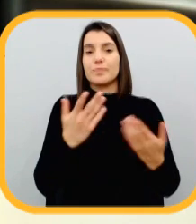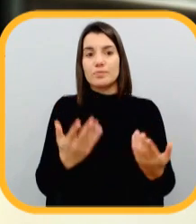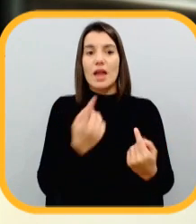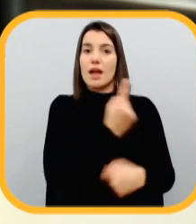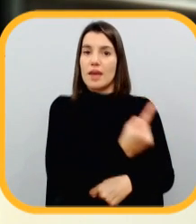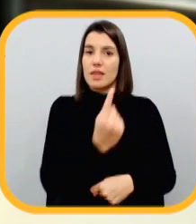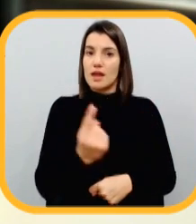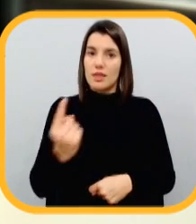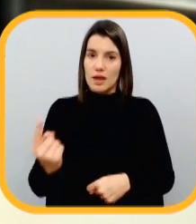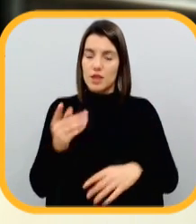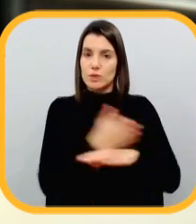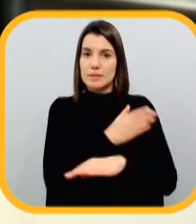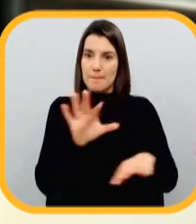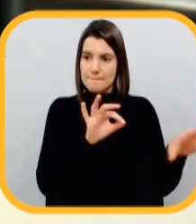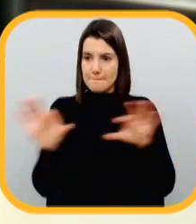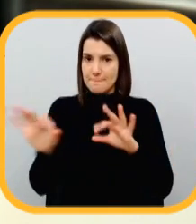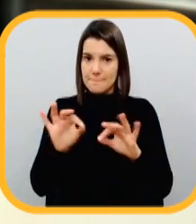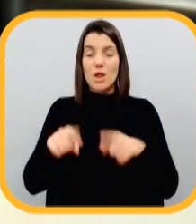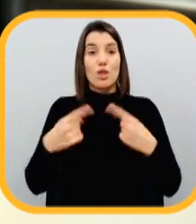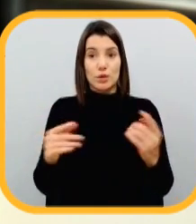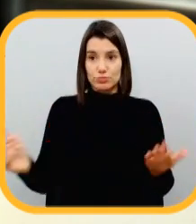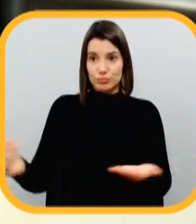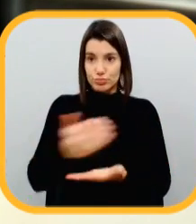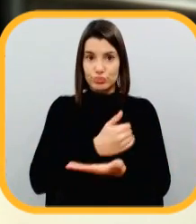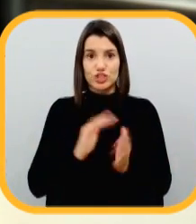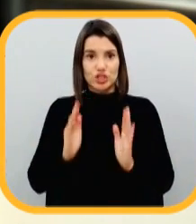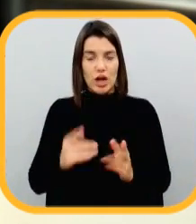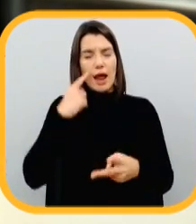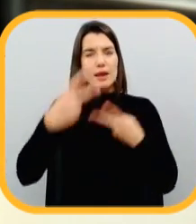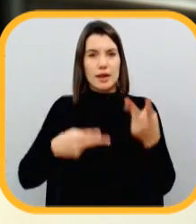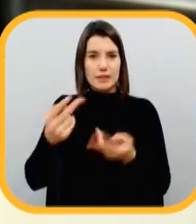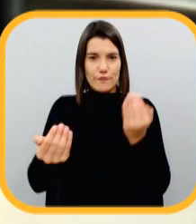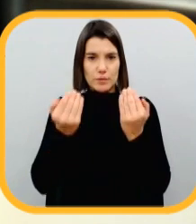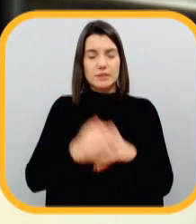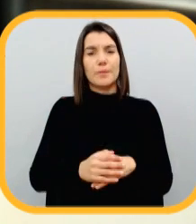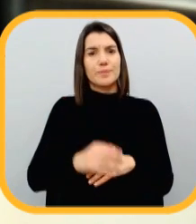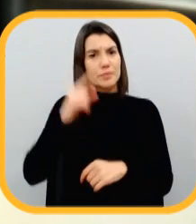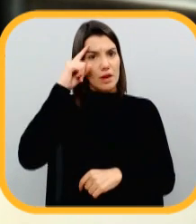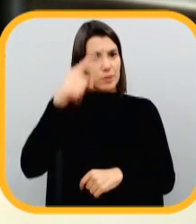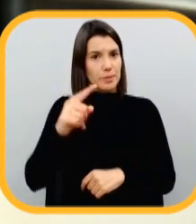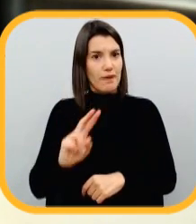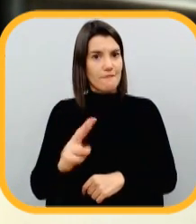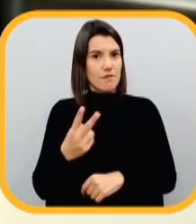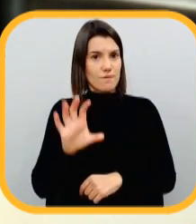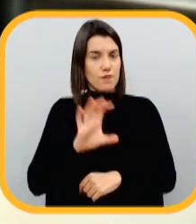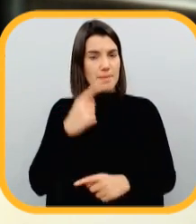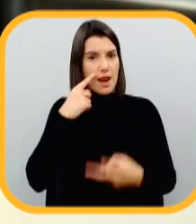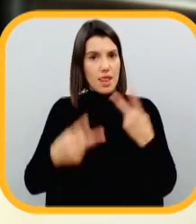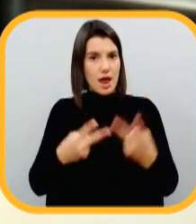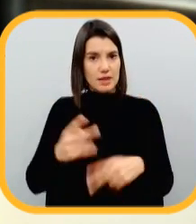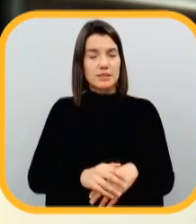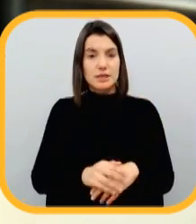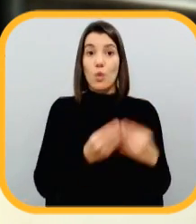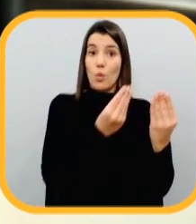retirada uma amostra de cada extrato. Depois de recolhidos, é hora de analisar os dados. Sabias que existem dois tipos de